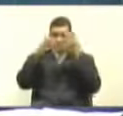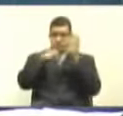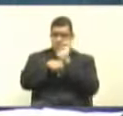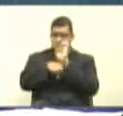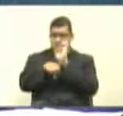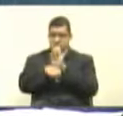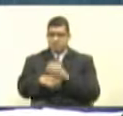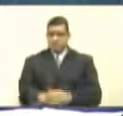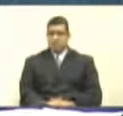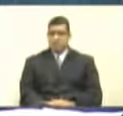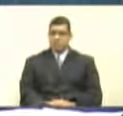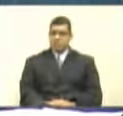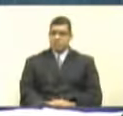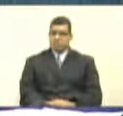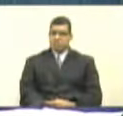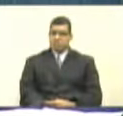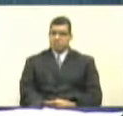Estado?